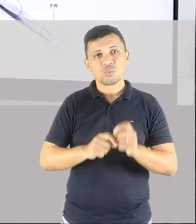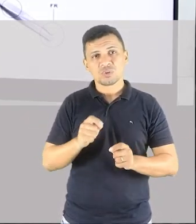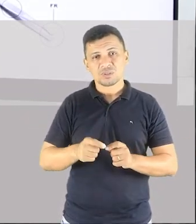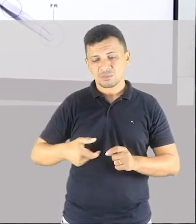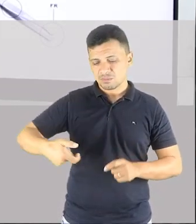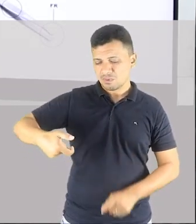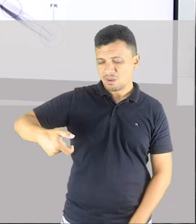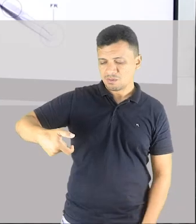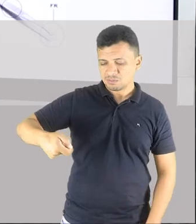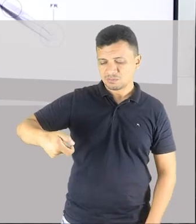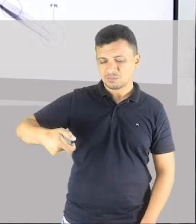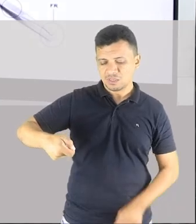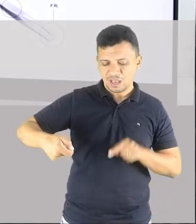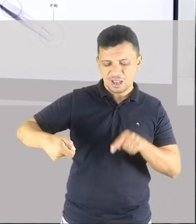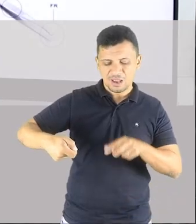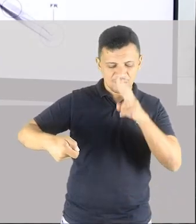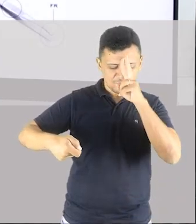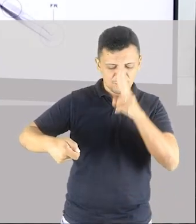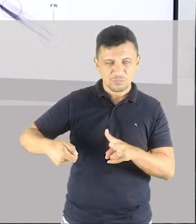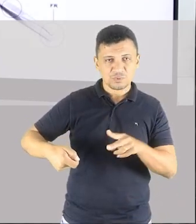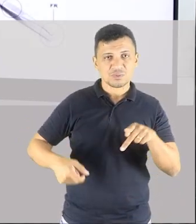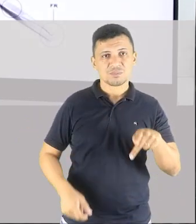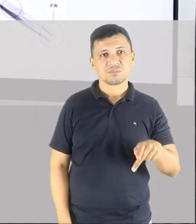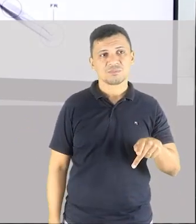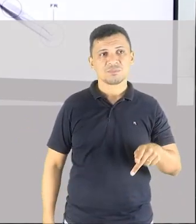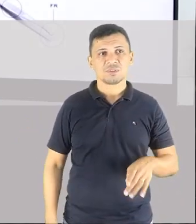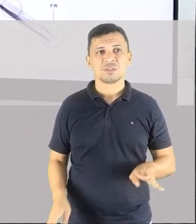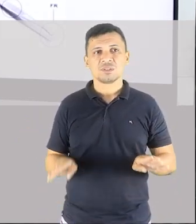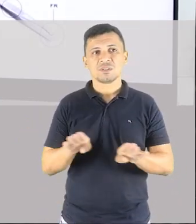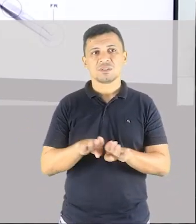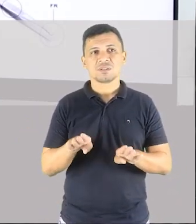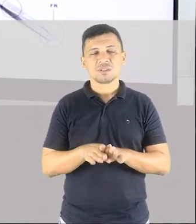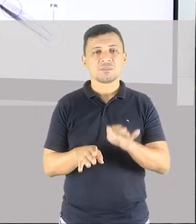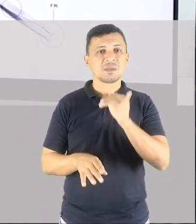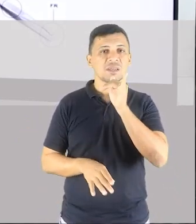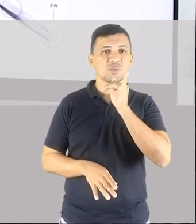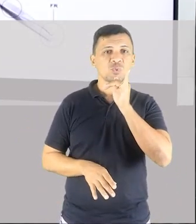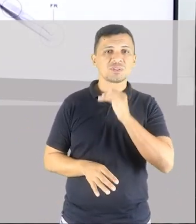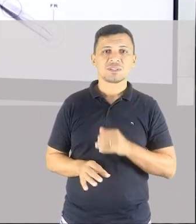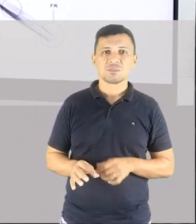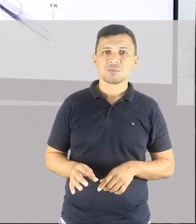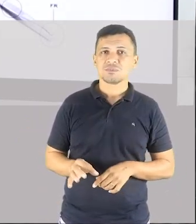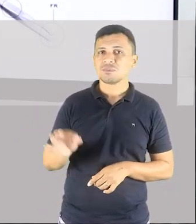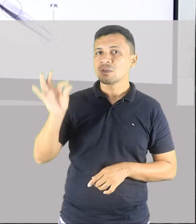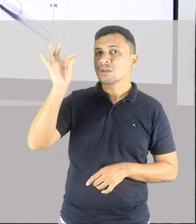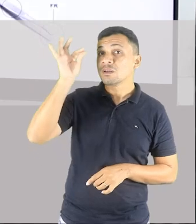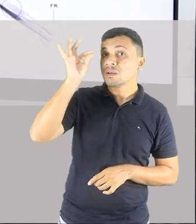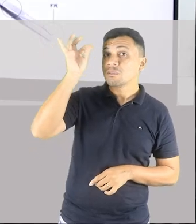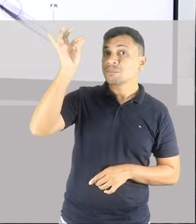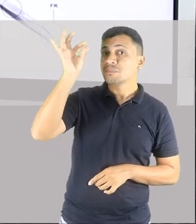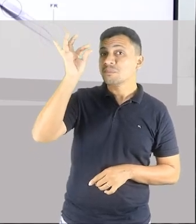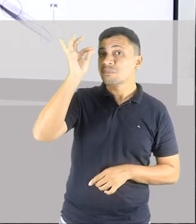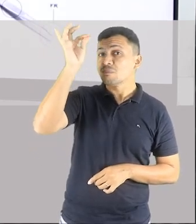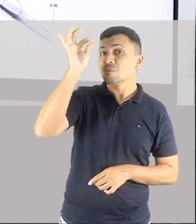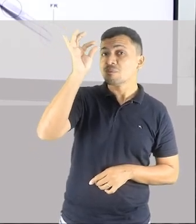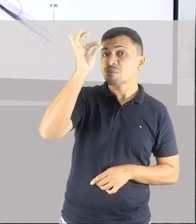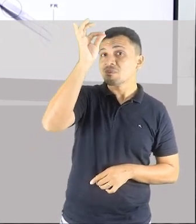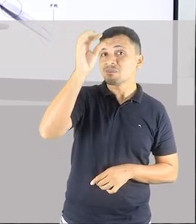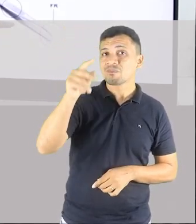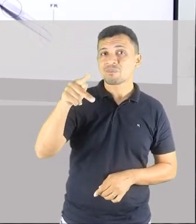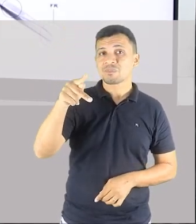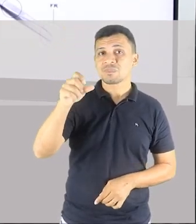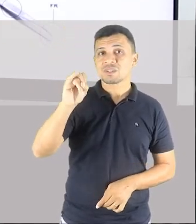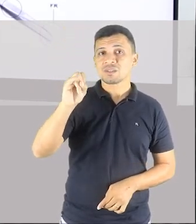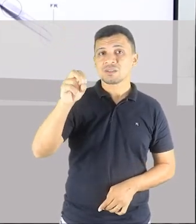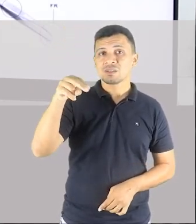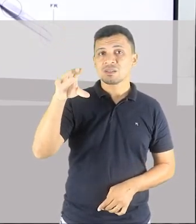torno, força potente é feita ali. Outro exemplo é uma pinça, tá? Ó, a pinça, aqui, aquela parte